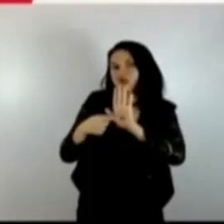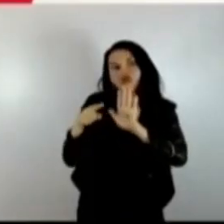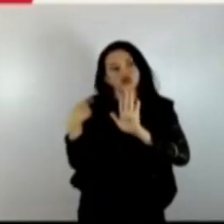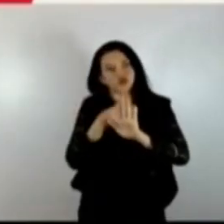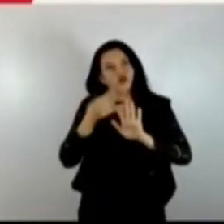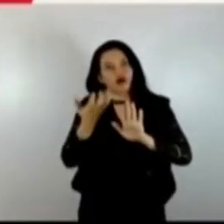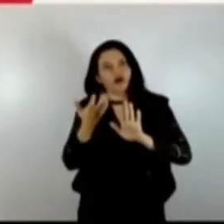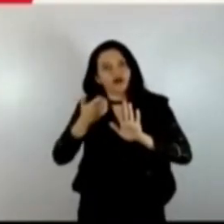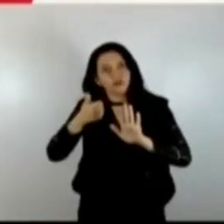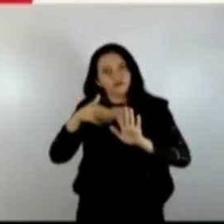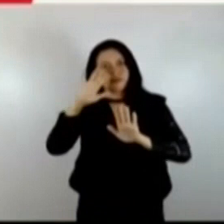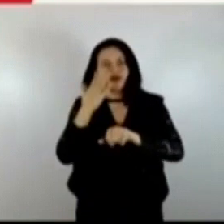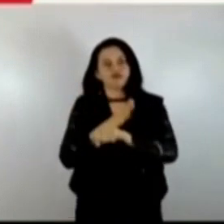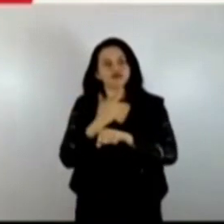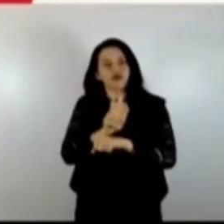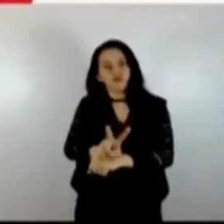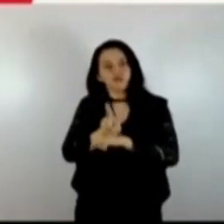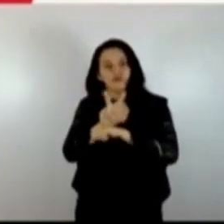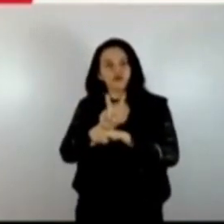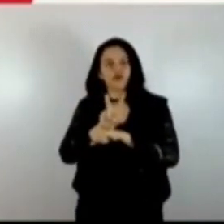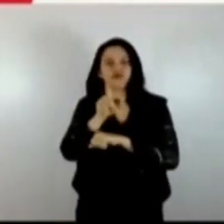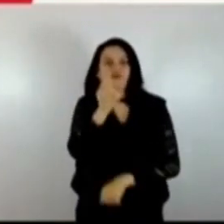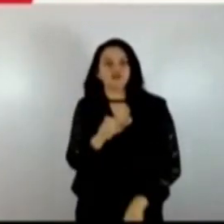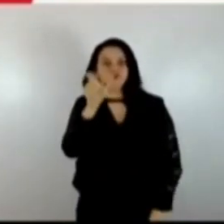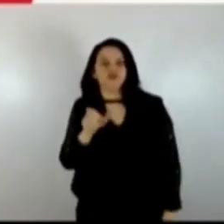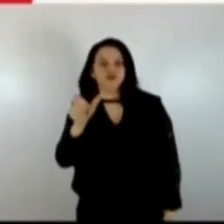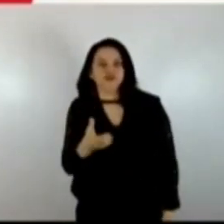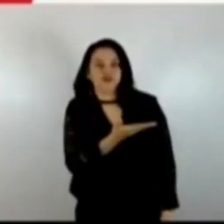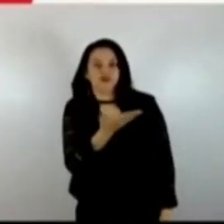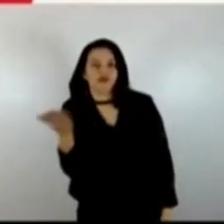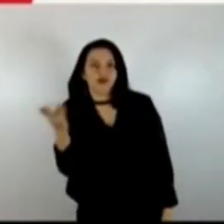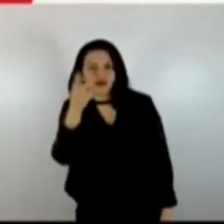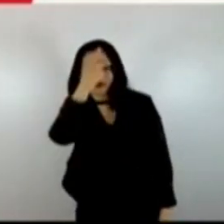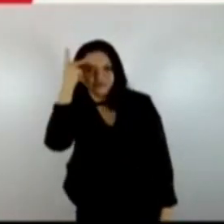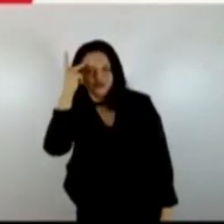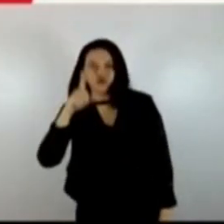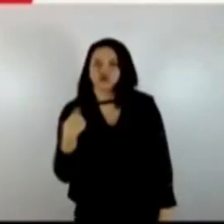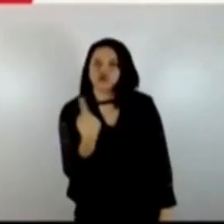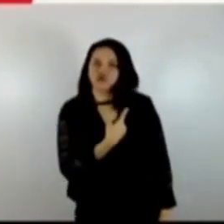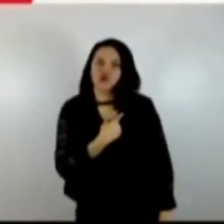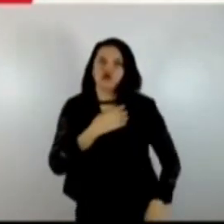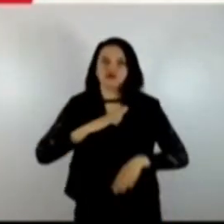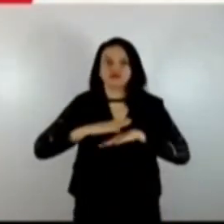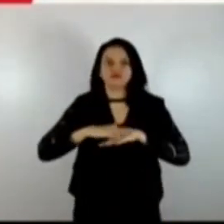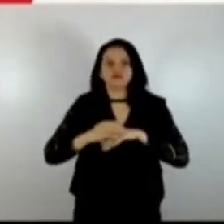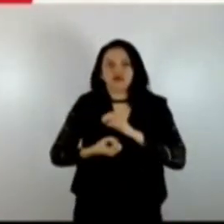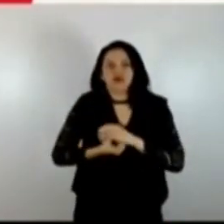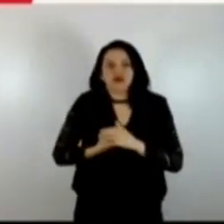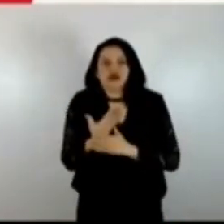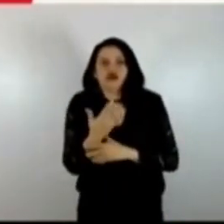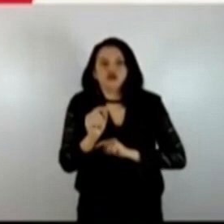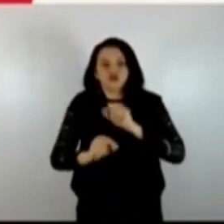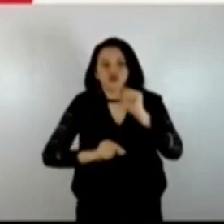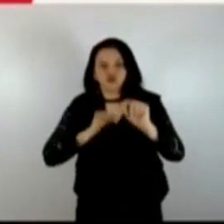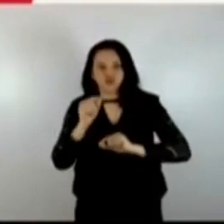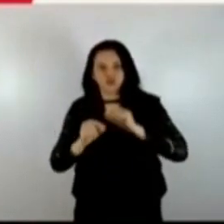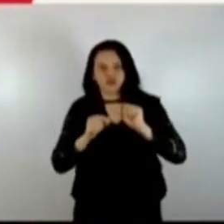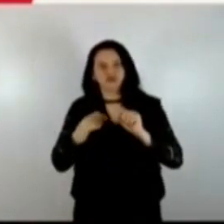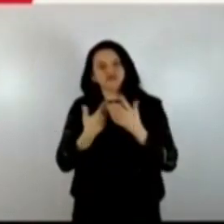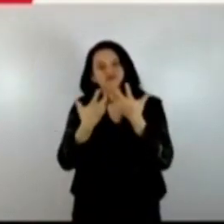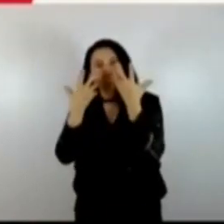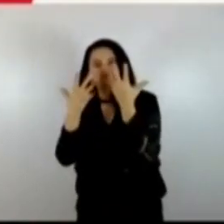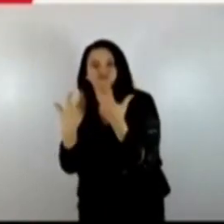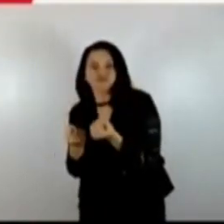O governo do estado já anunciou ações para amenizar os impactos. Uma delas começa a ser divulgada na segunda-feira, uma rede de